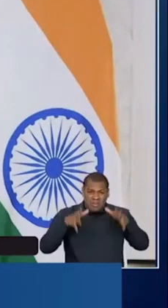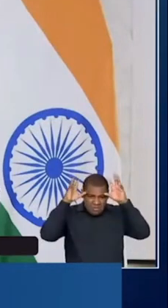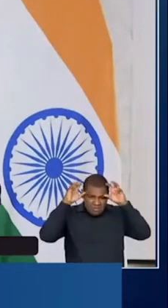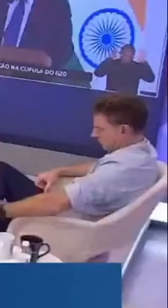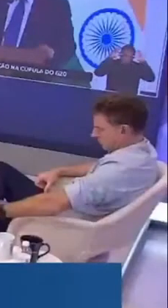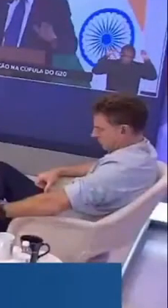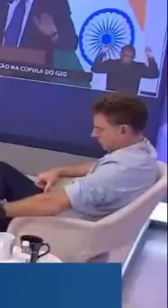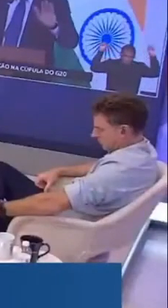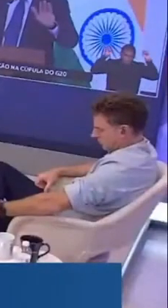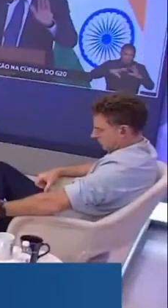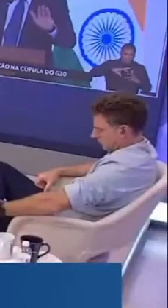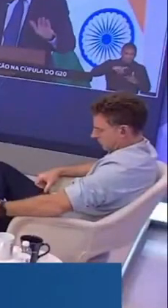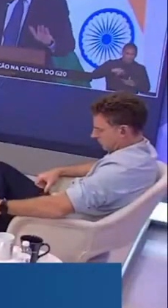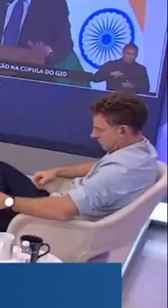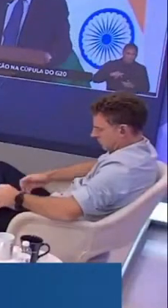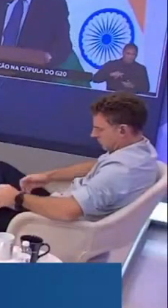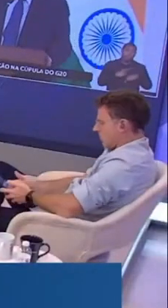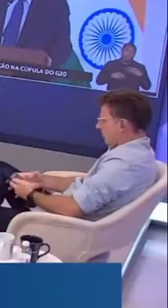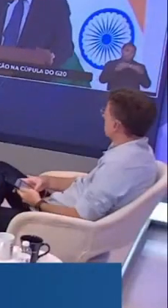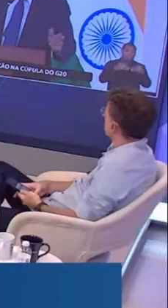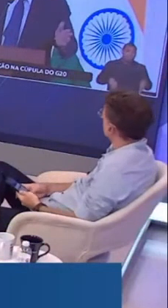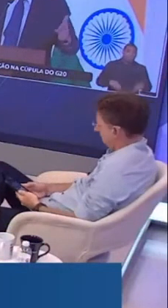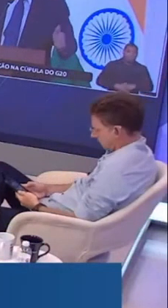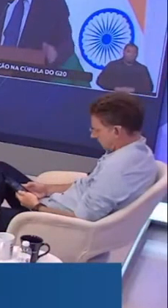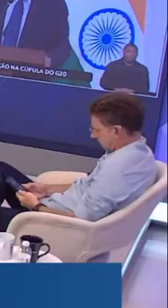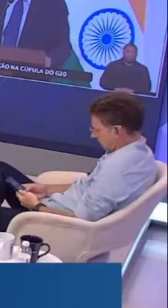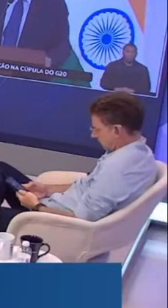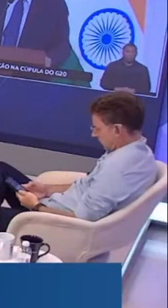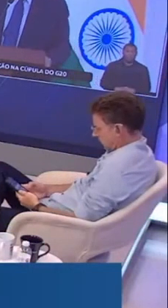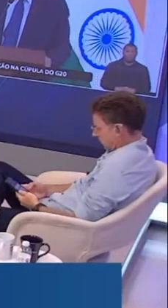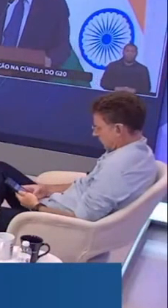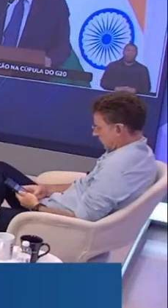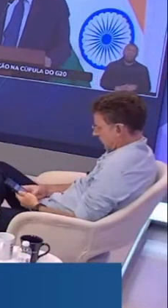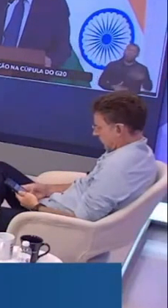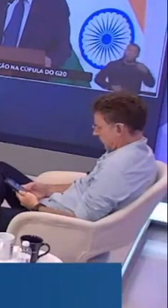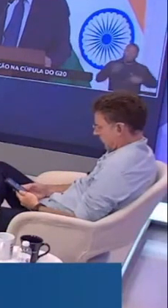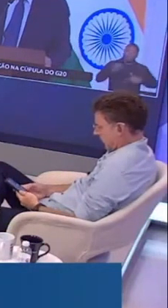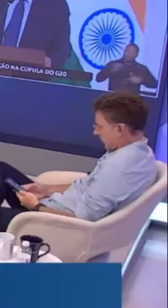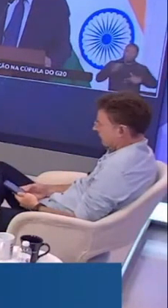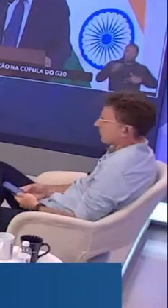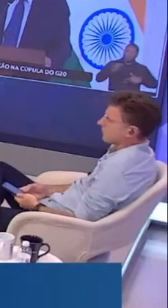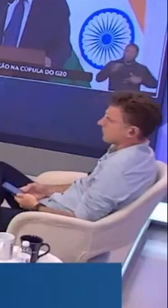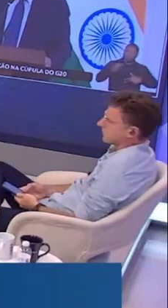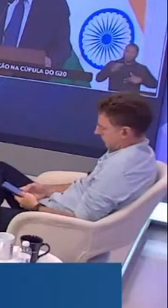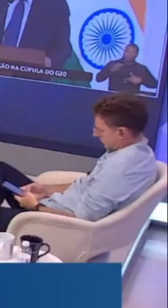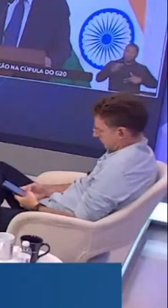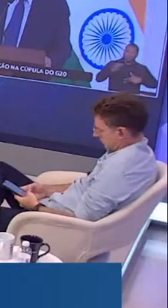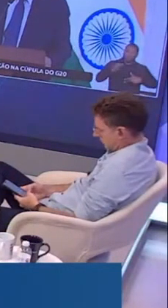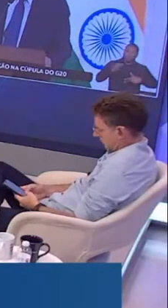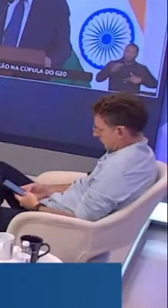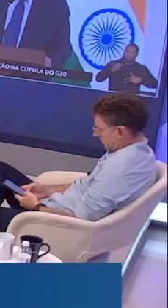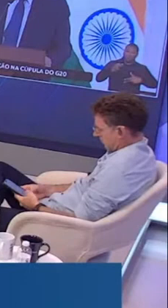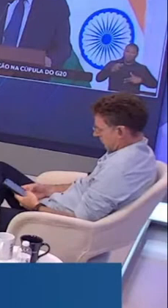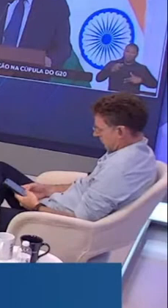Sabe? Eu vou dar uma pensada nisso direitinho. Mas, de qualquer forma, é a justiça que toma a decisão. Mila, a gente quer te ouvir,